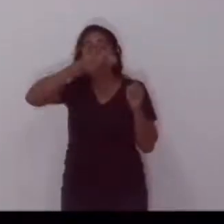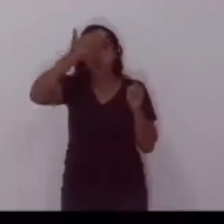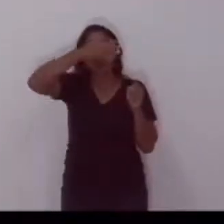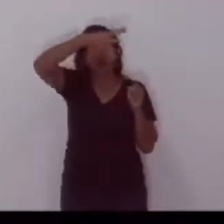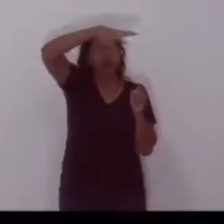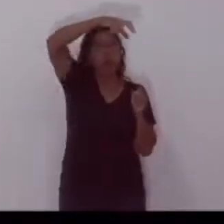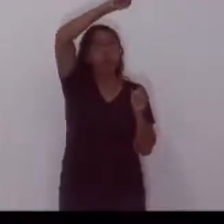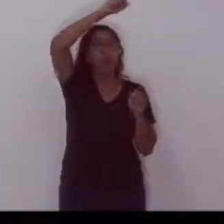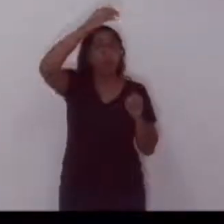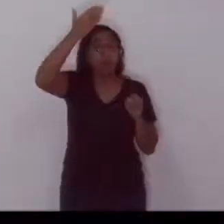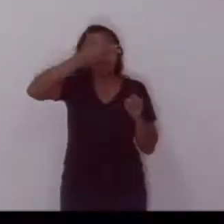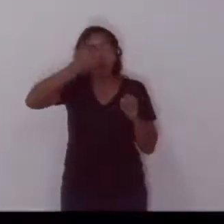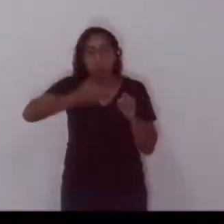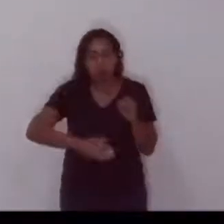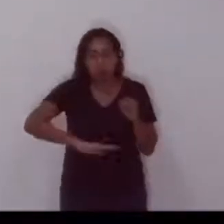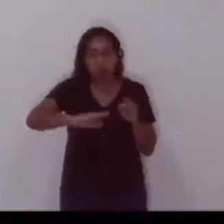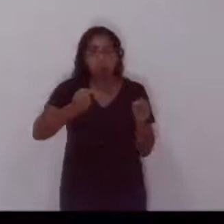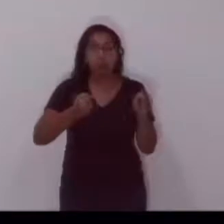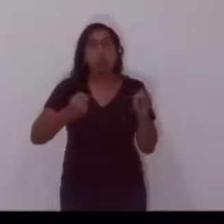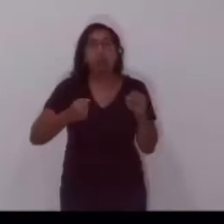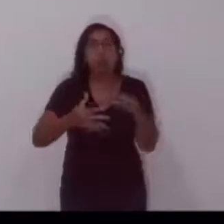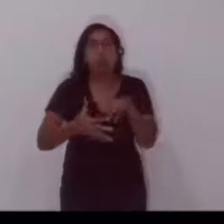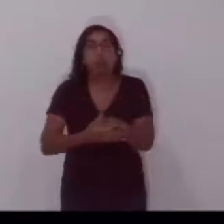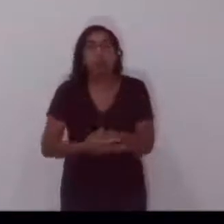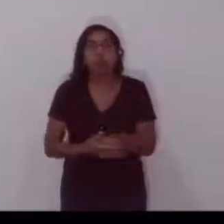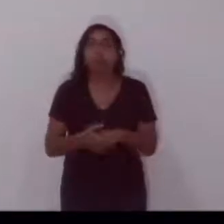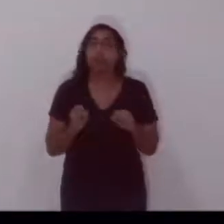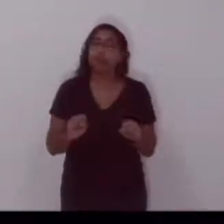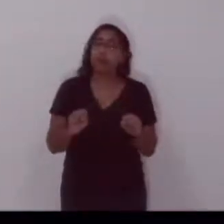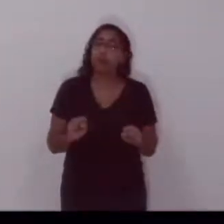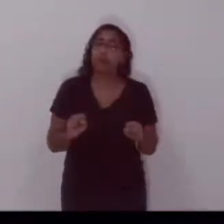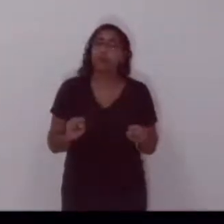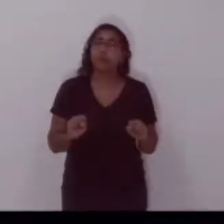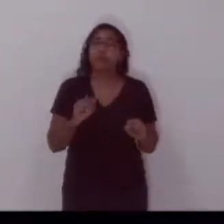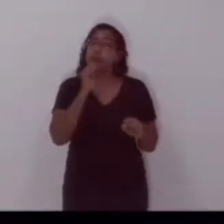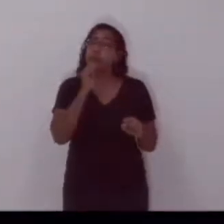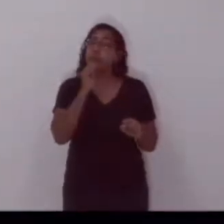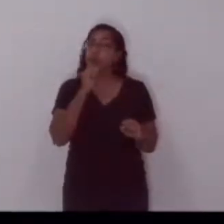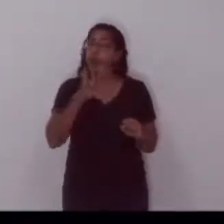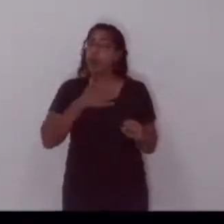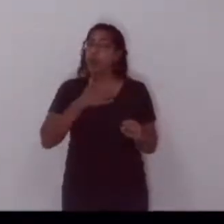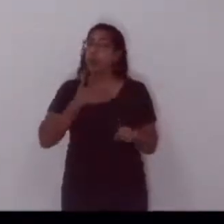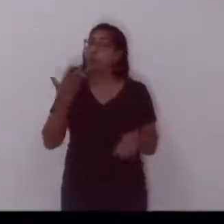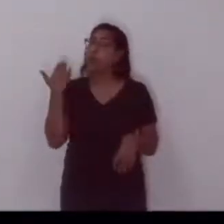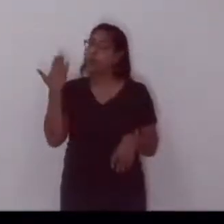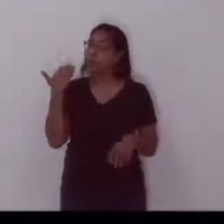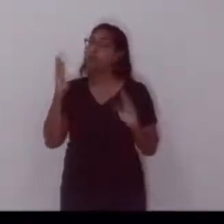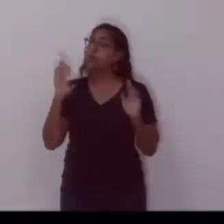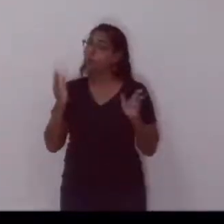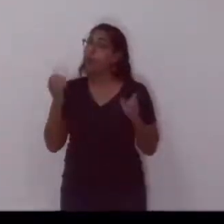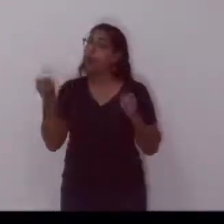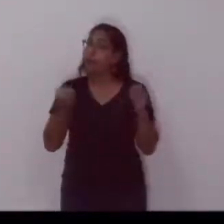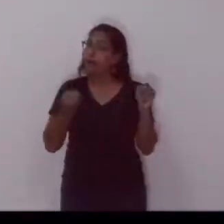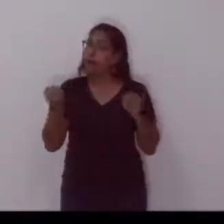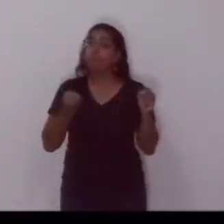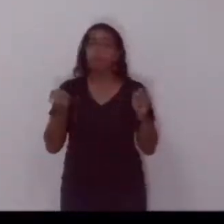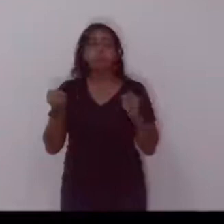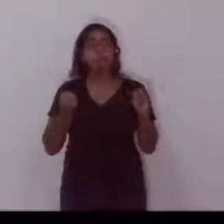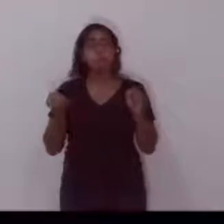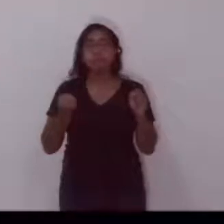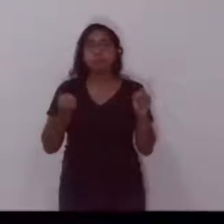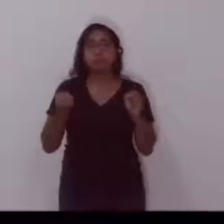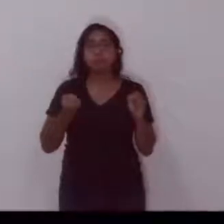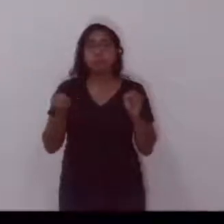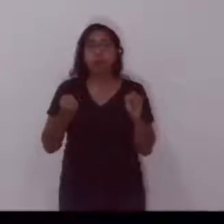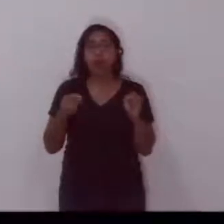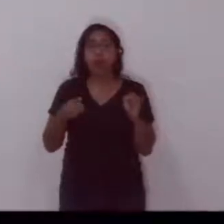semana passada alguns vereadores foram testemunha, o meu pneu furou por causa de um desses buracos, até achei que era um prego, não era, rasgou